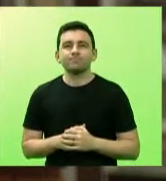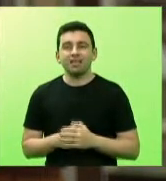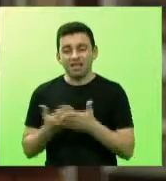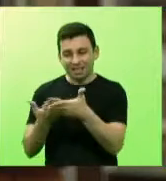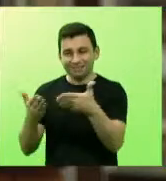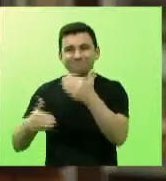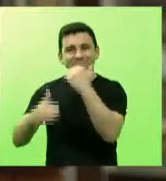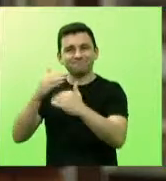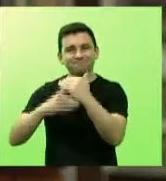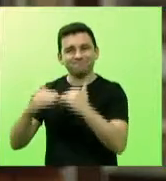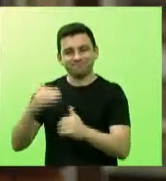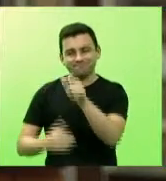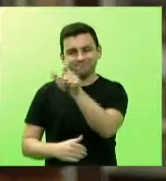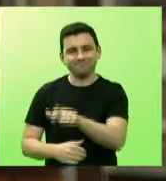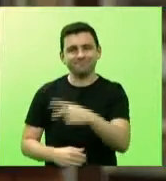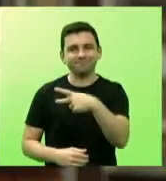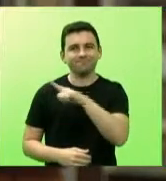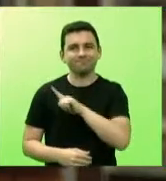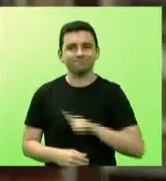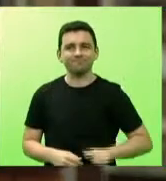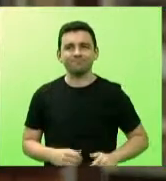Foi desconstruído. Ou seja,